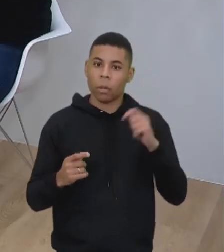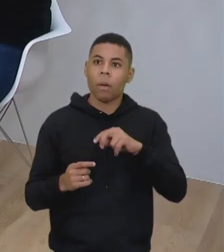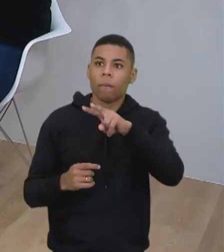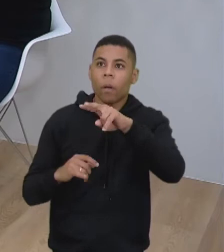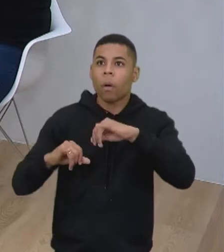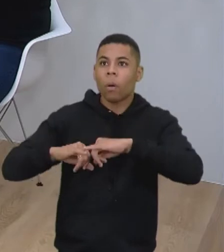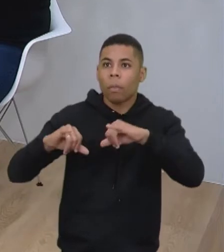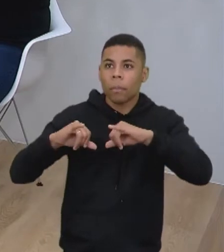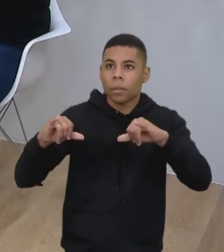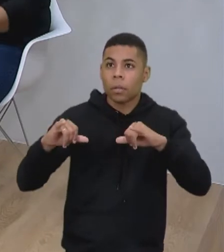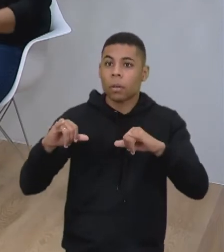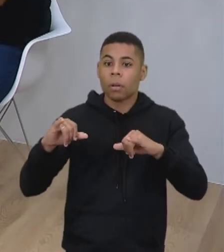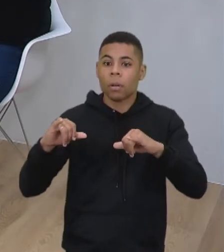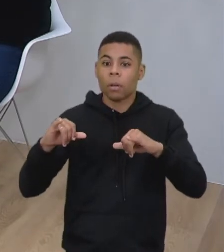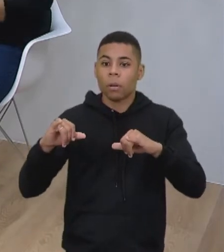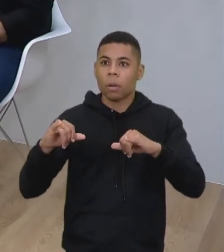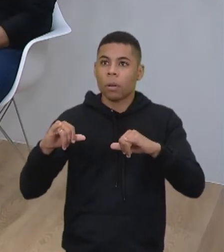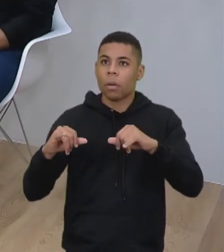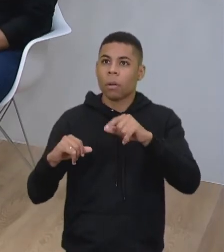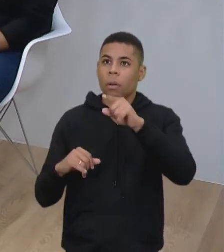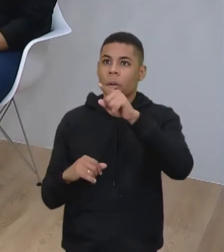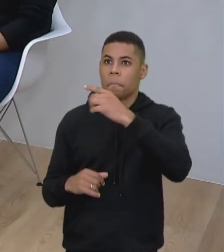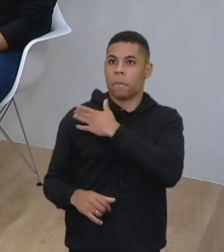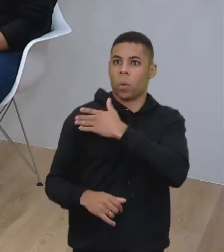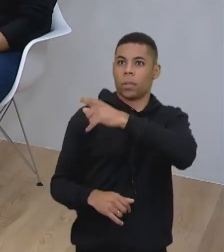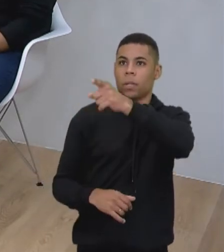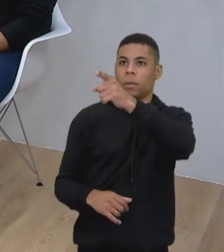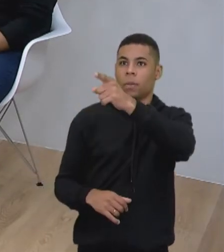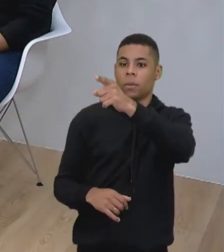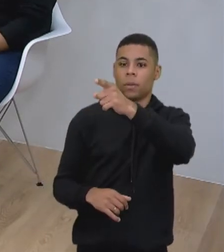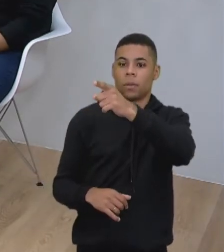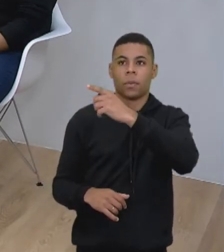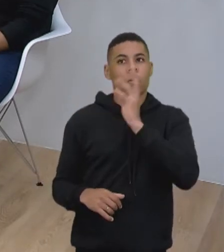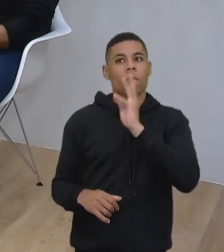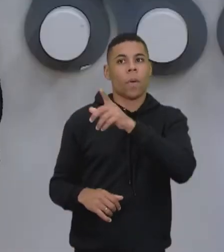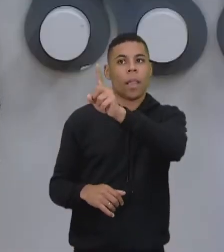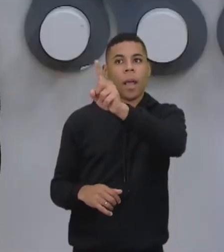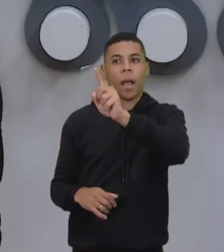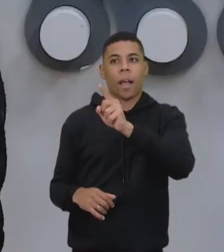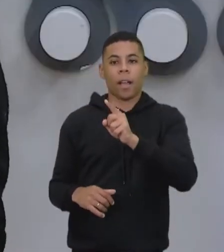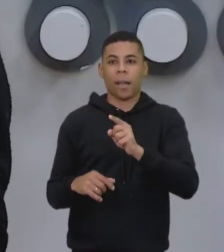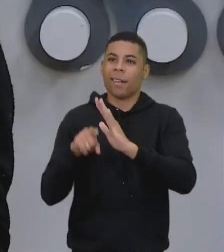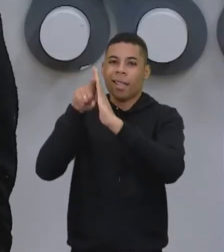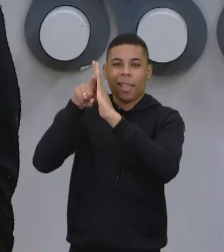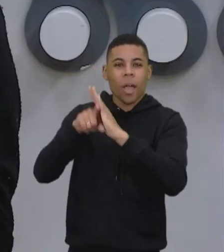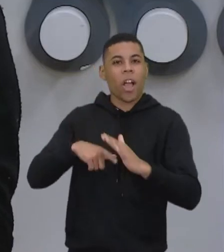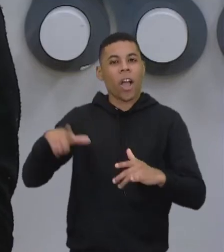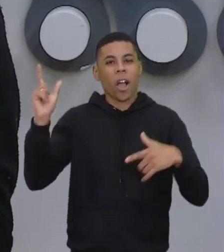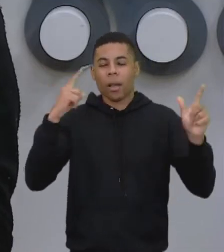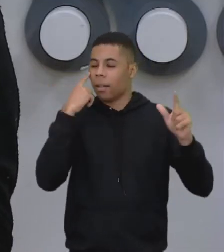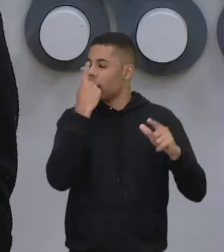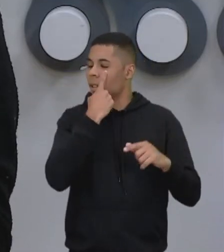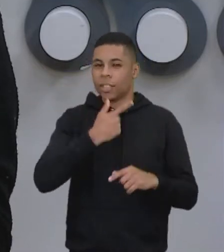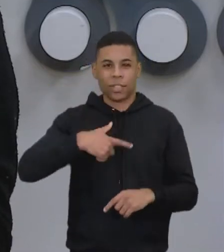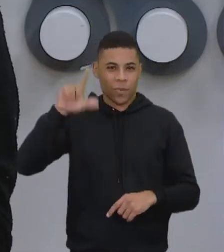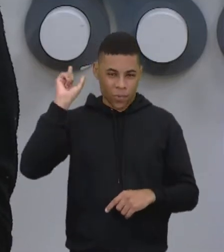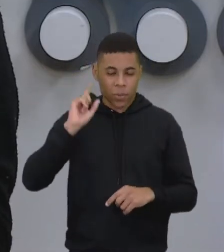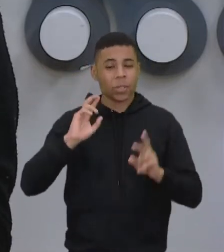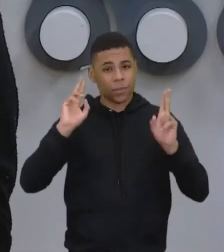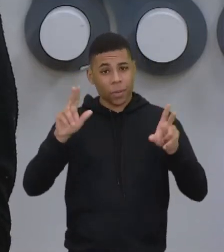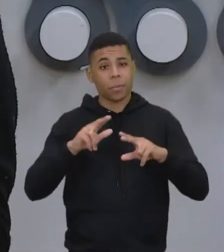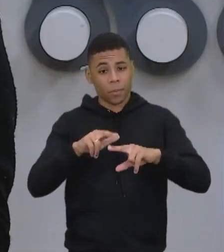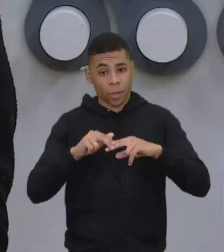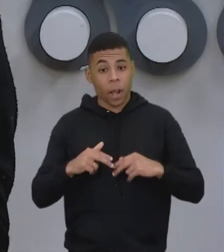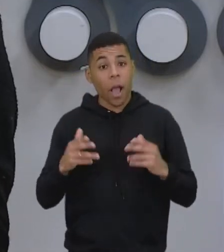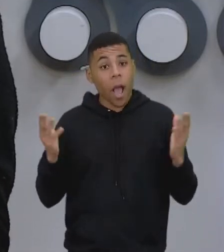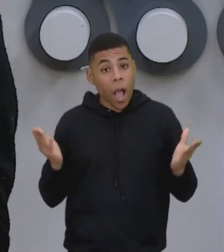comercial, já terminou de veicular, ela fala assim, ó, teve preconceito ali. Sim. Isso não é legal de passar. Então, eu acho que essa questão da representatividade, ela tá